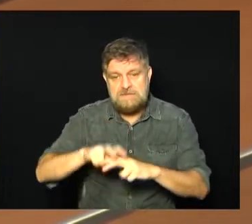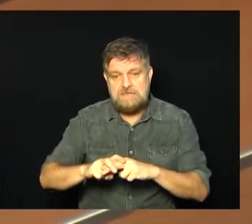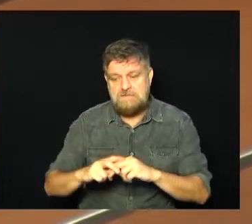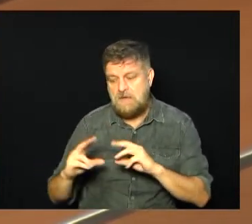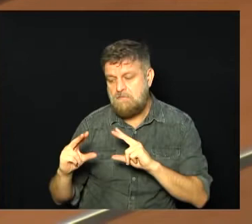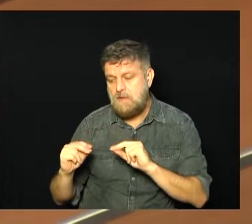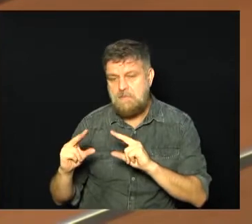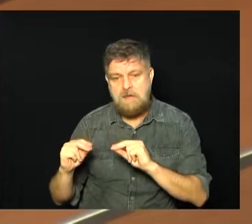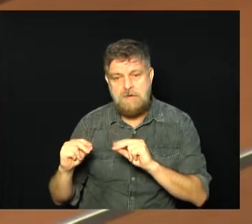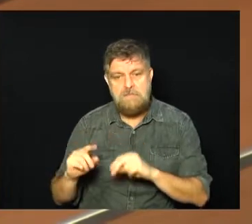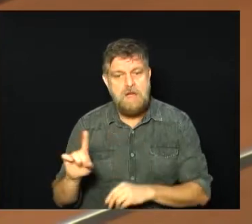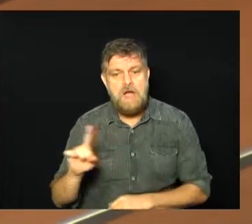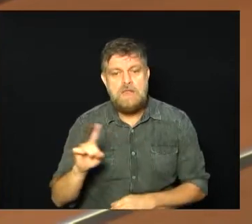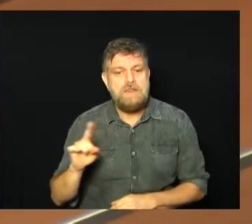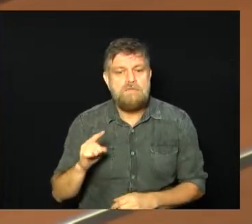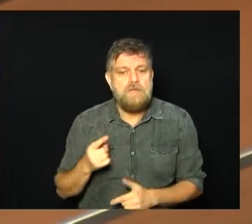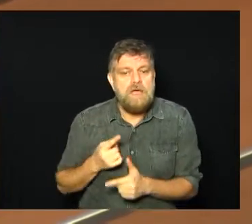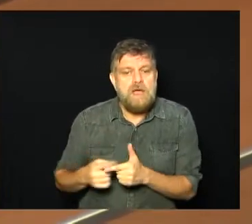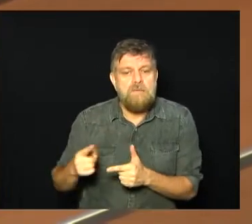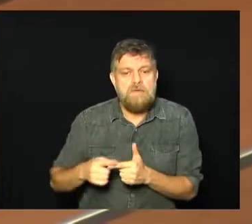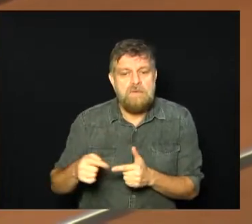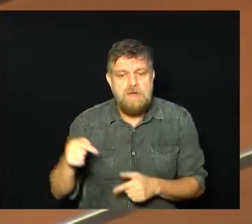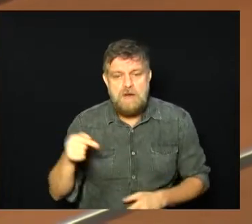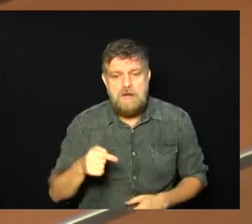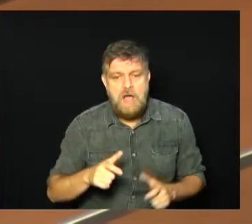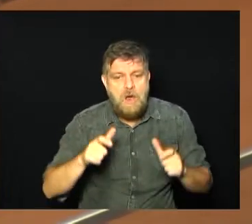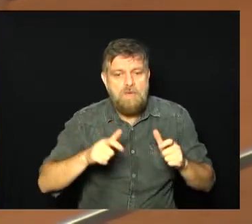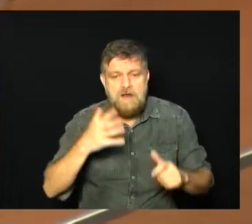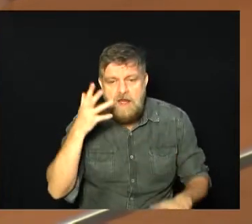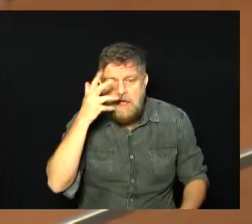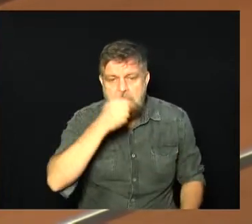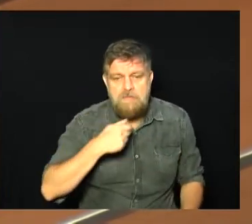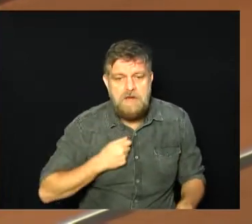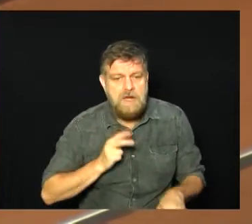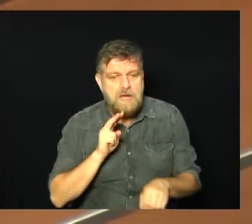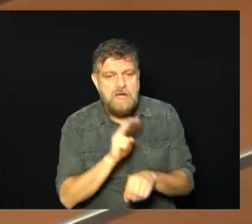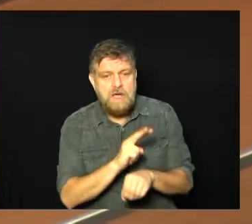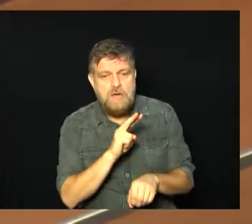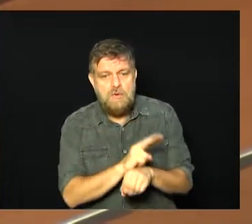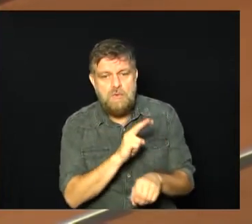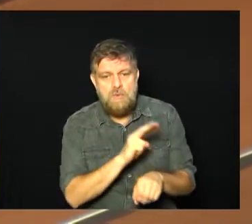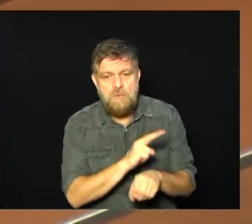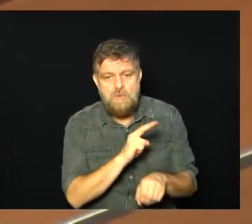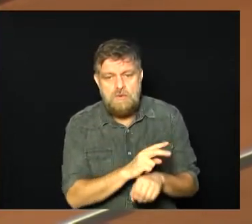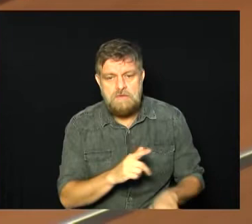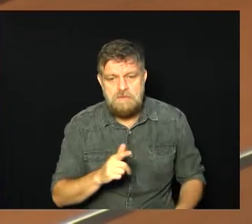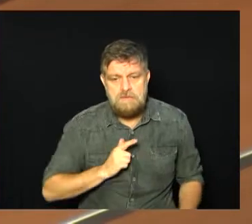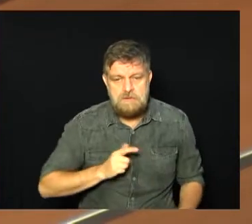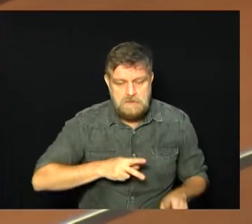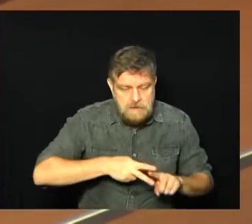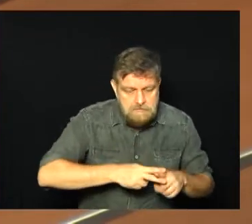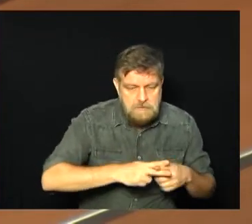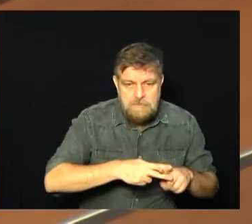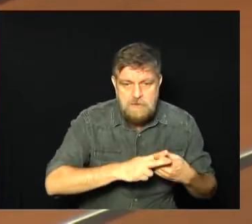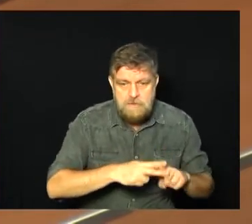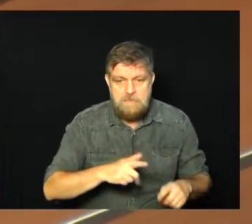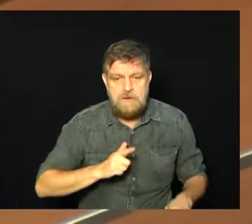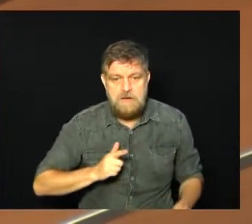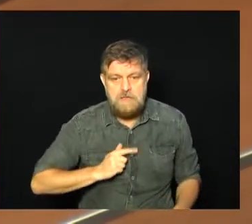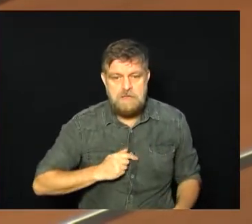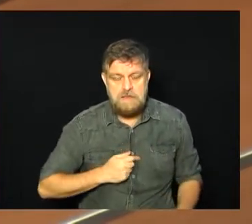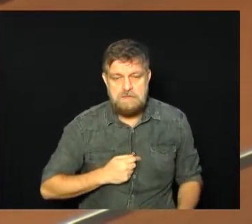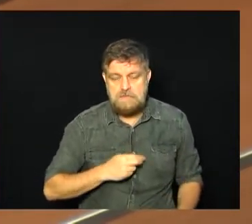não é um negócio que embelezou o local. Eu cuido daquilo ali hoje, tem que pintar, arrumar, eu arrumo, porque está na frente do